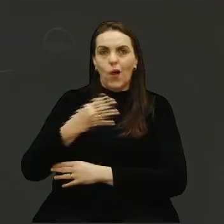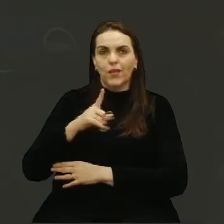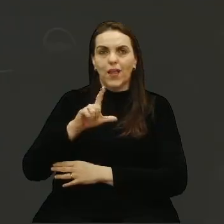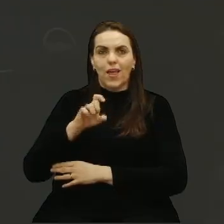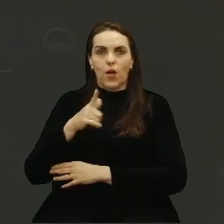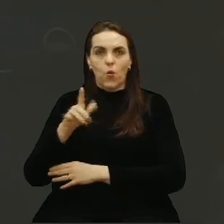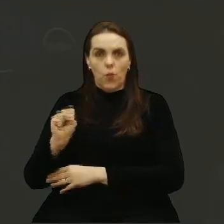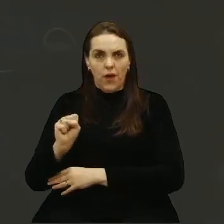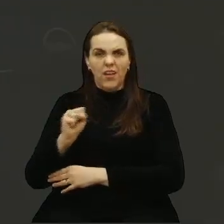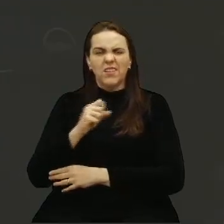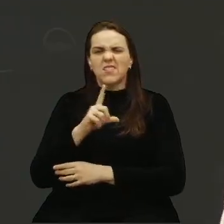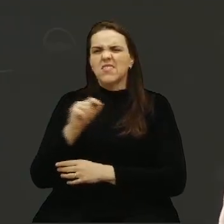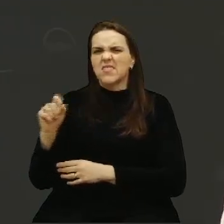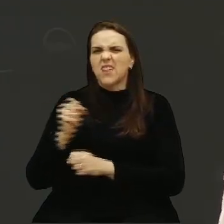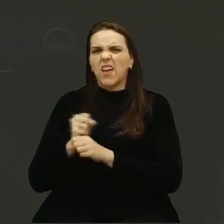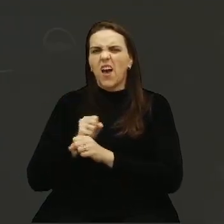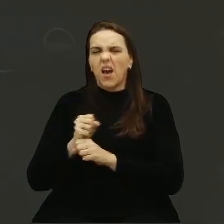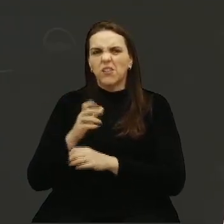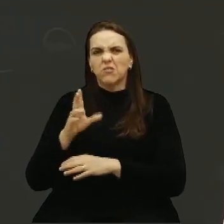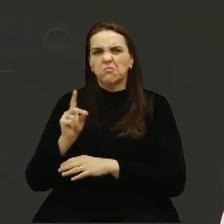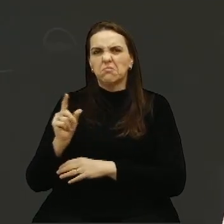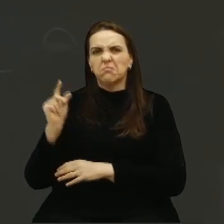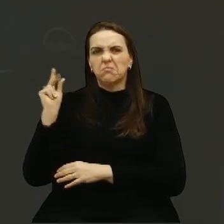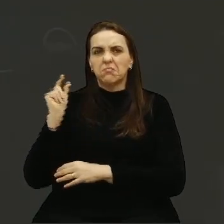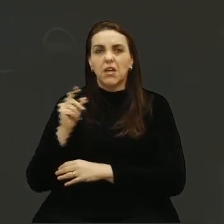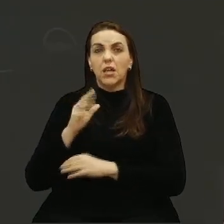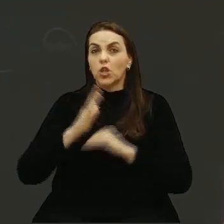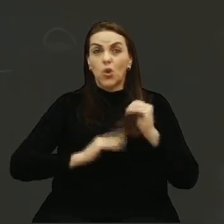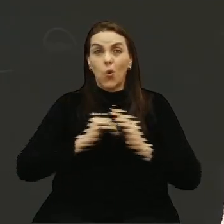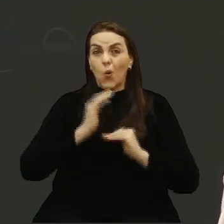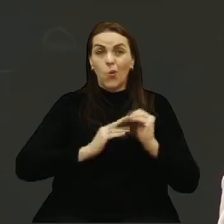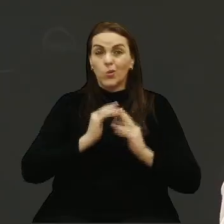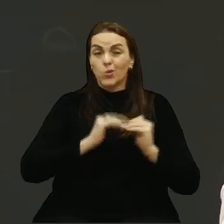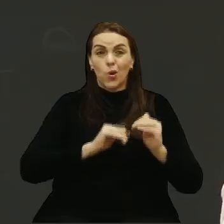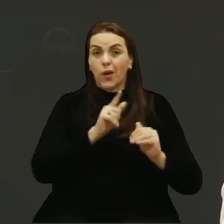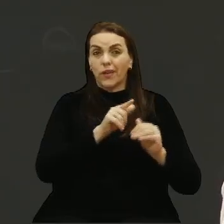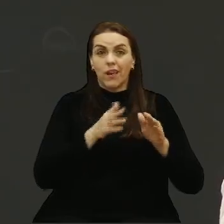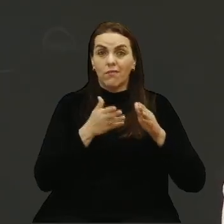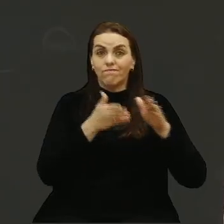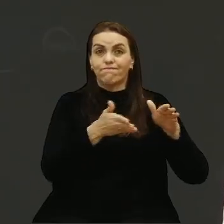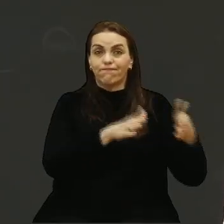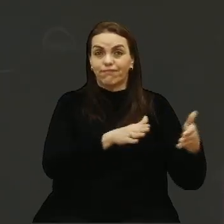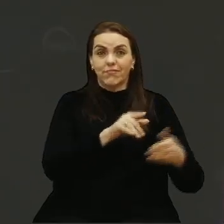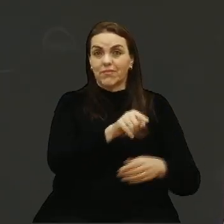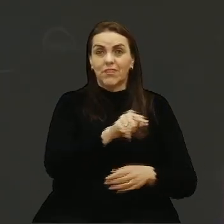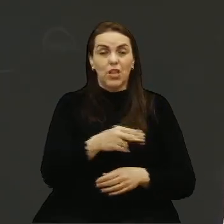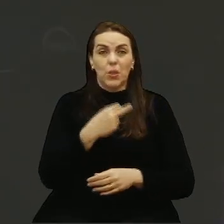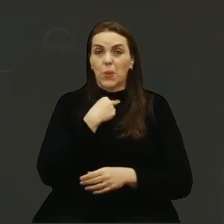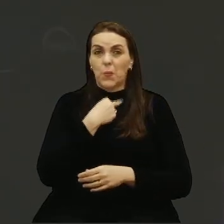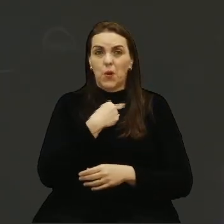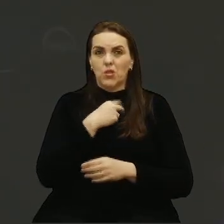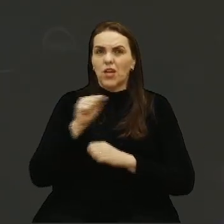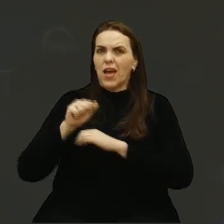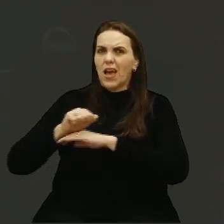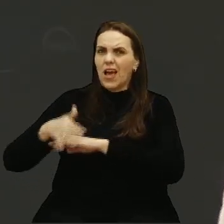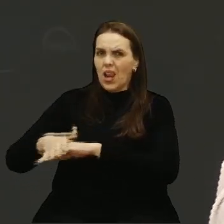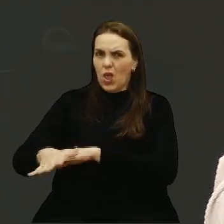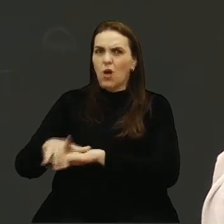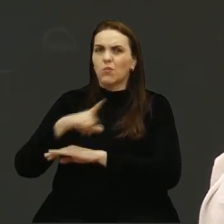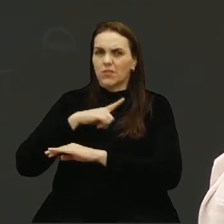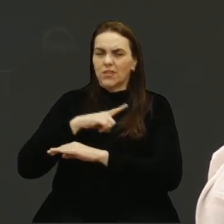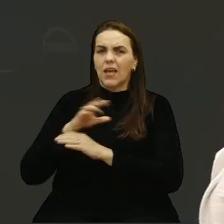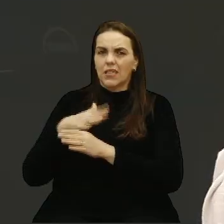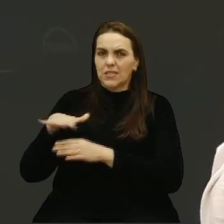Não constrói uma capela há 30. E nem vão construir, vereador. Que não tem a inclusão aqui de Galópolis, ainda tem espaço lá. Agora, a